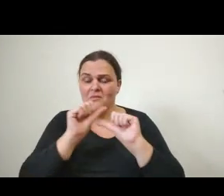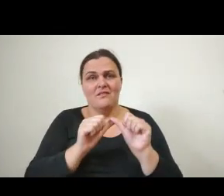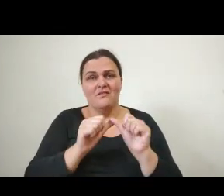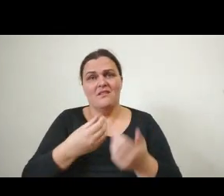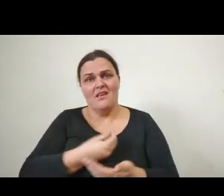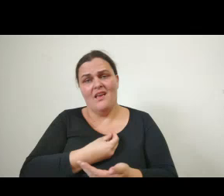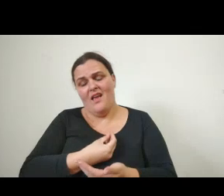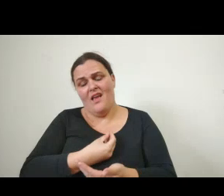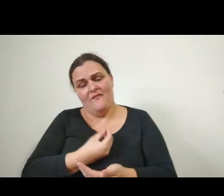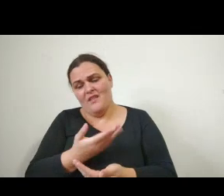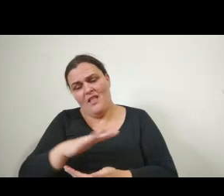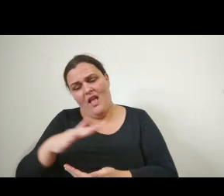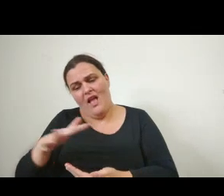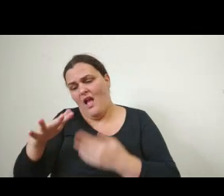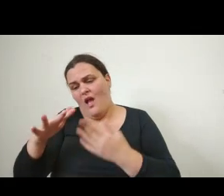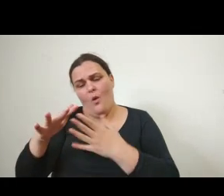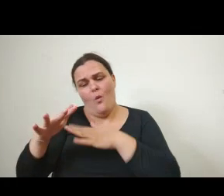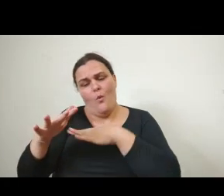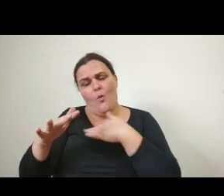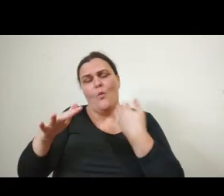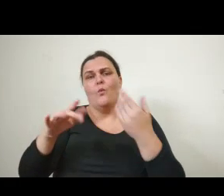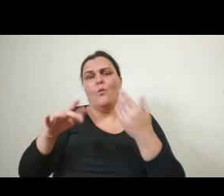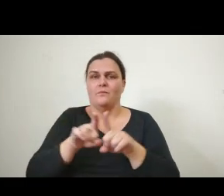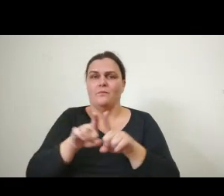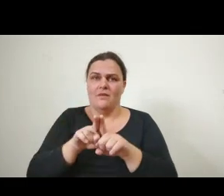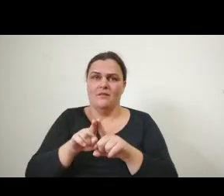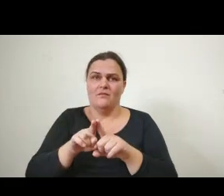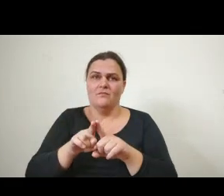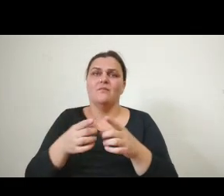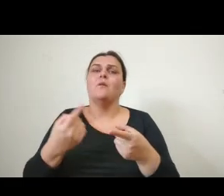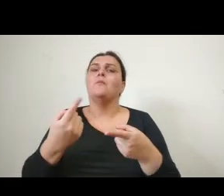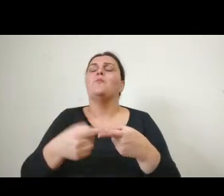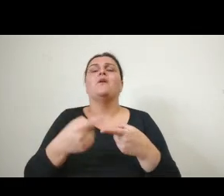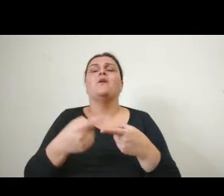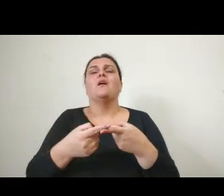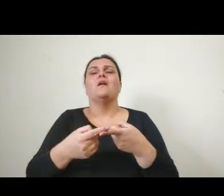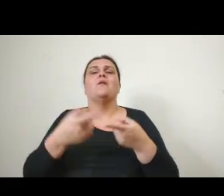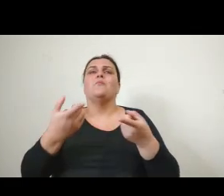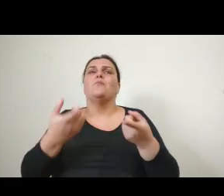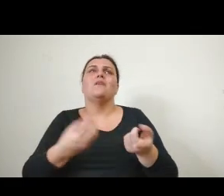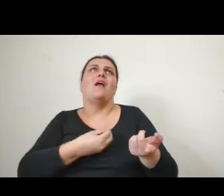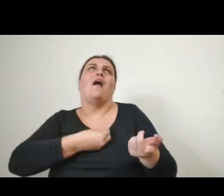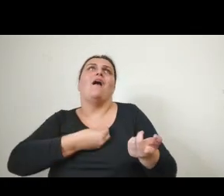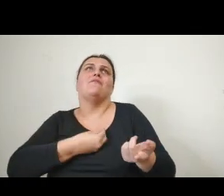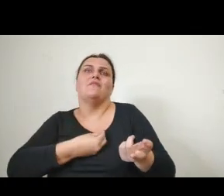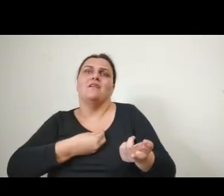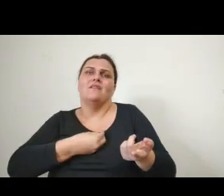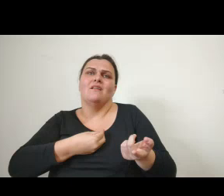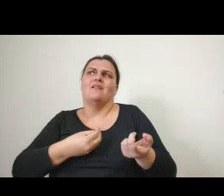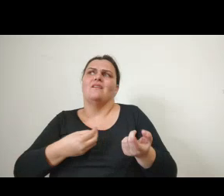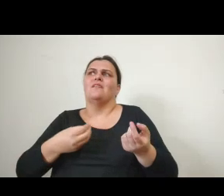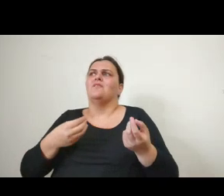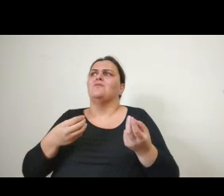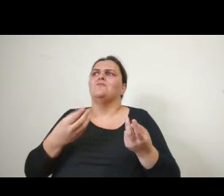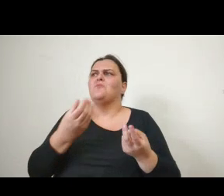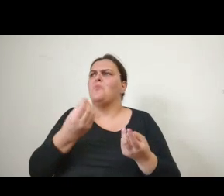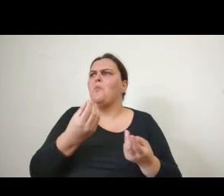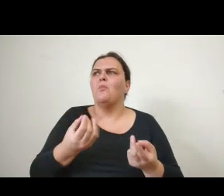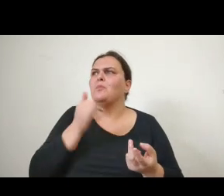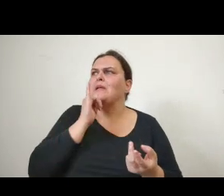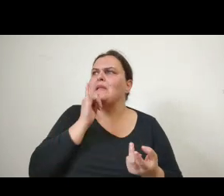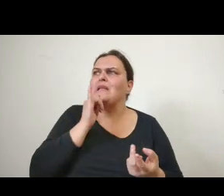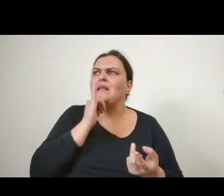que são, né, simplesmente o habitat de vários outros organismos, assim, né, como as árvores de